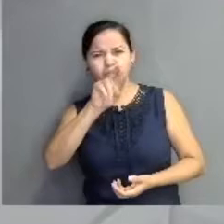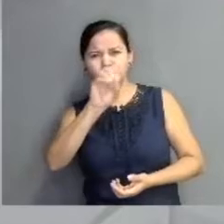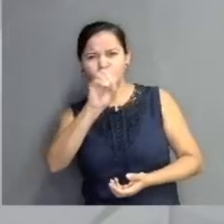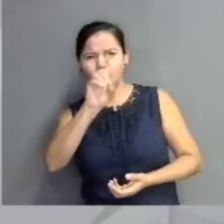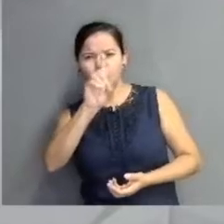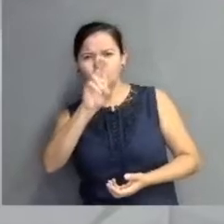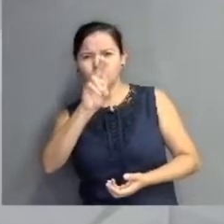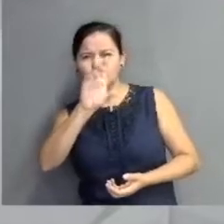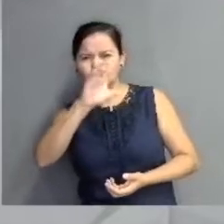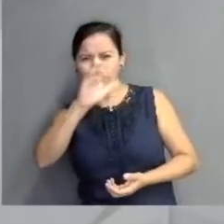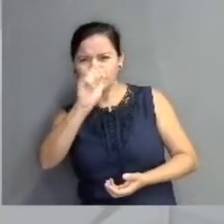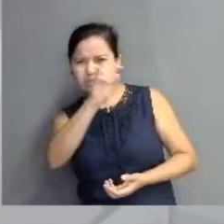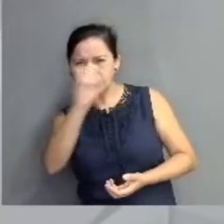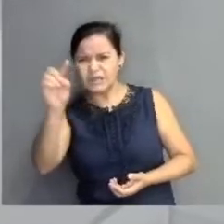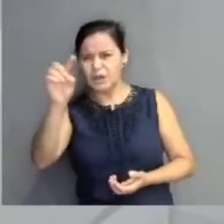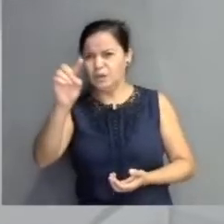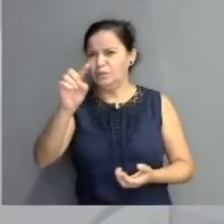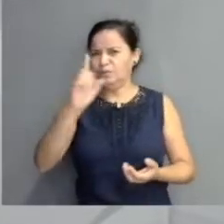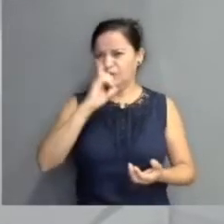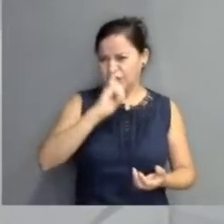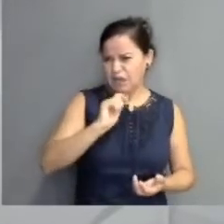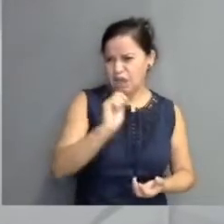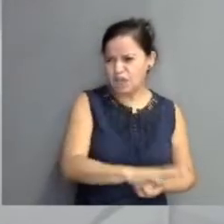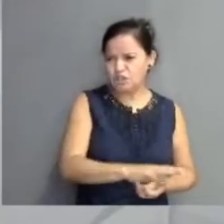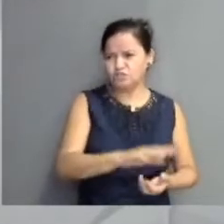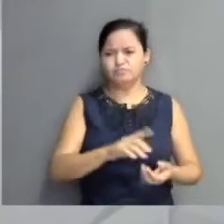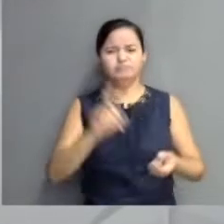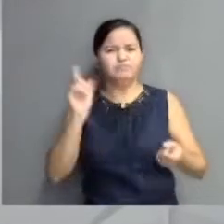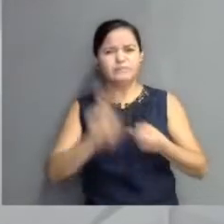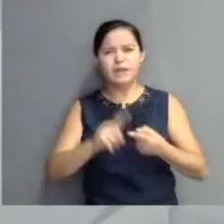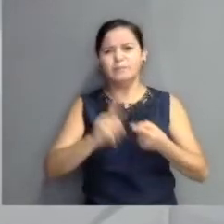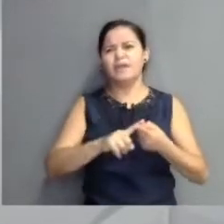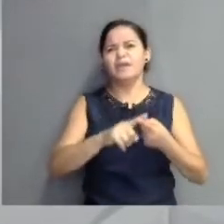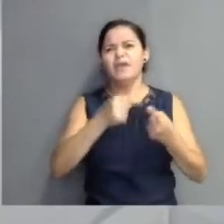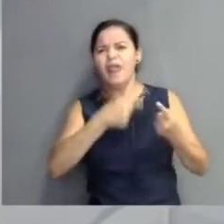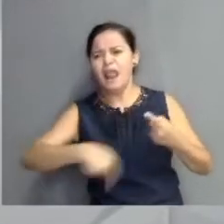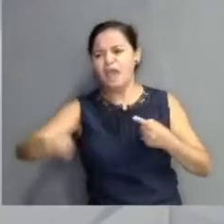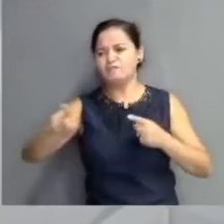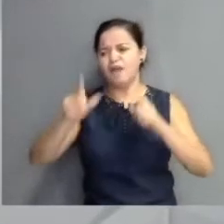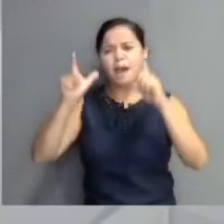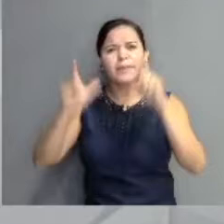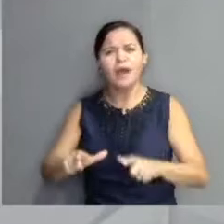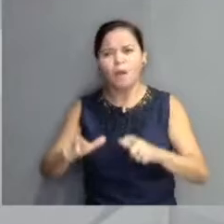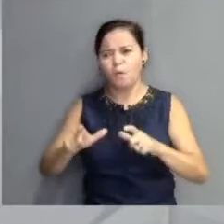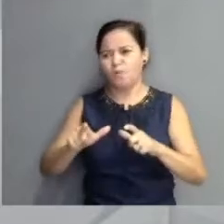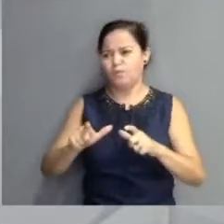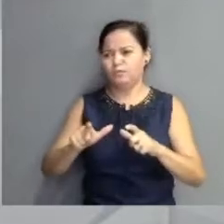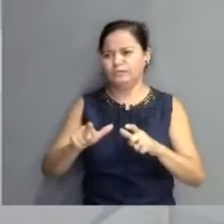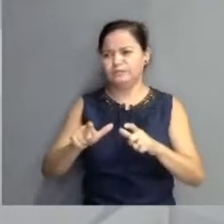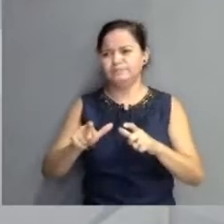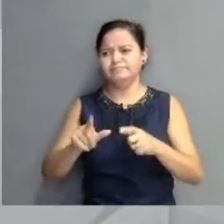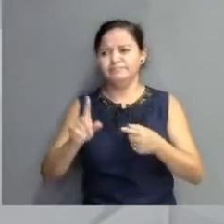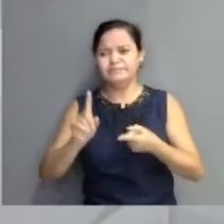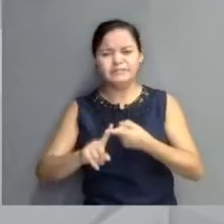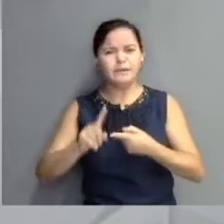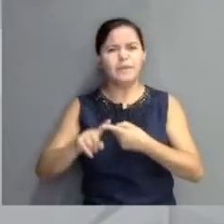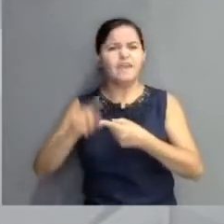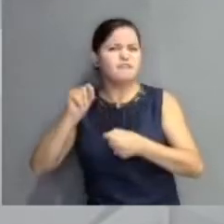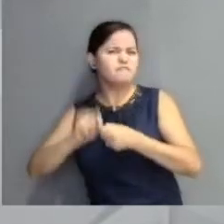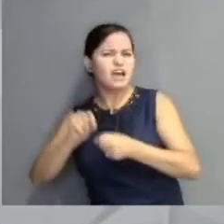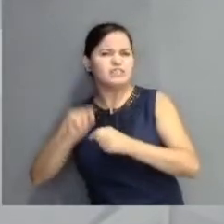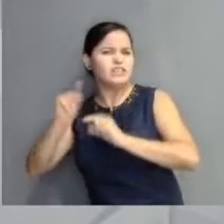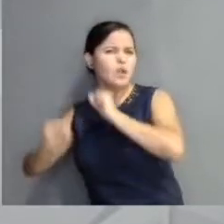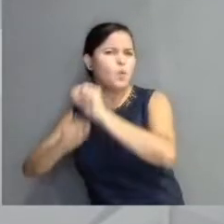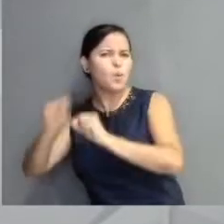transcendental, entender a importância disso e gerar um ambiente favorável de transformação, porque a gente vai trabalhar aqui com dados, mas